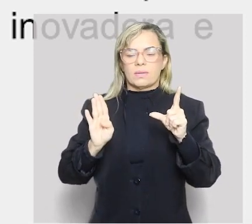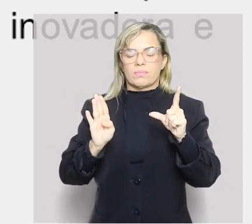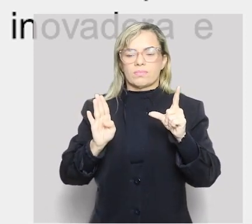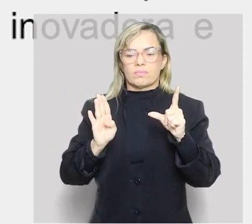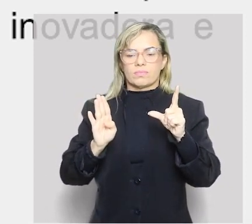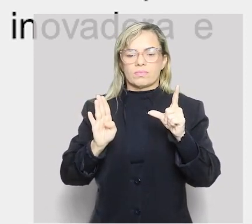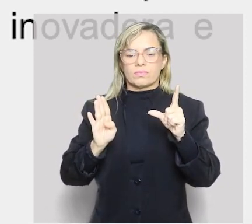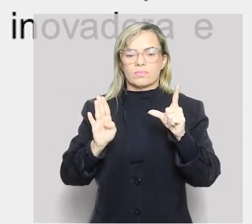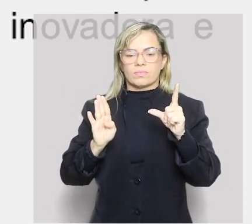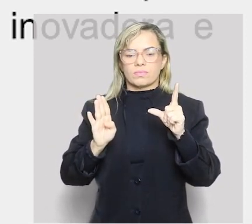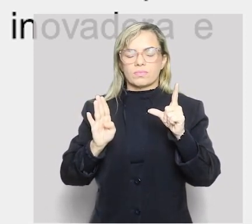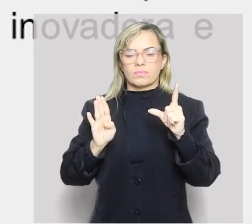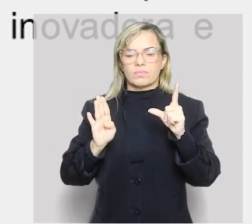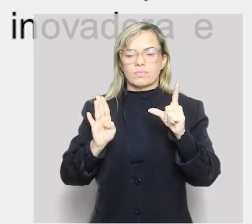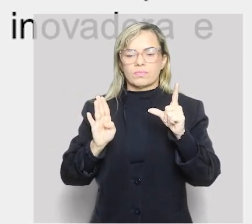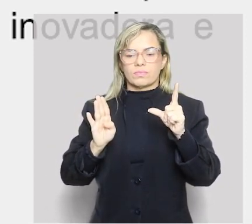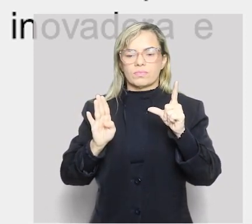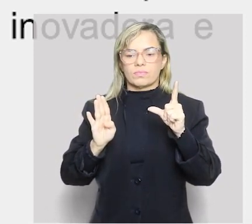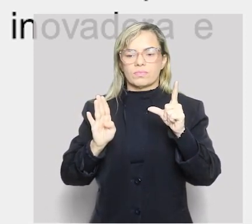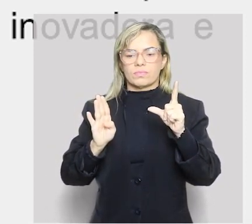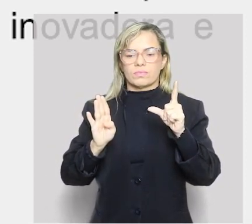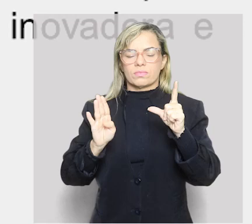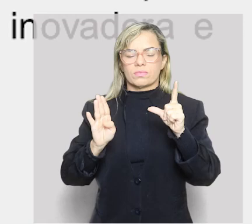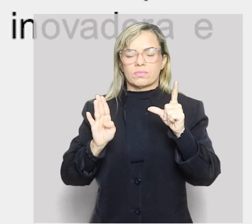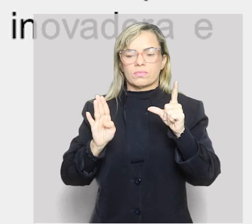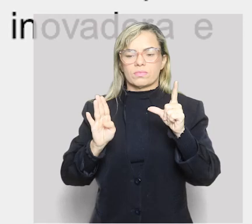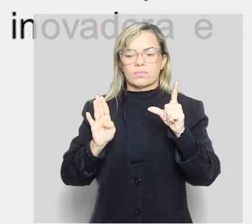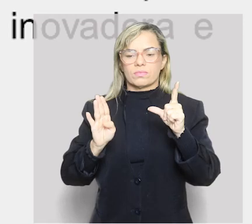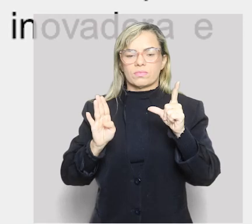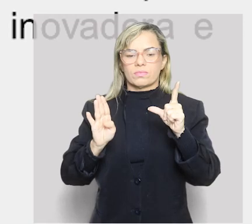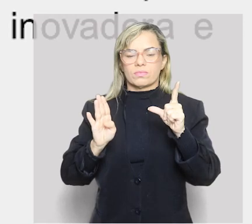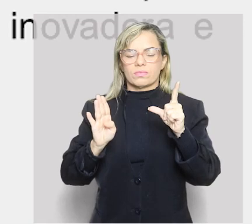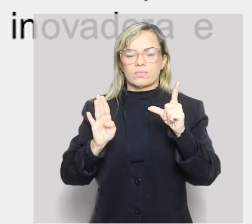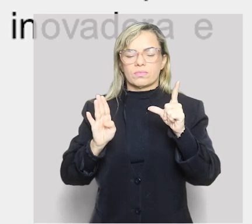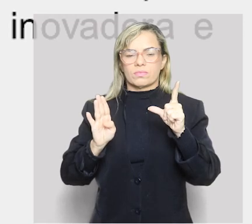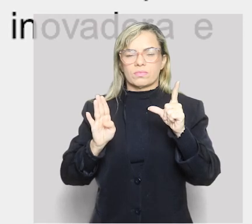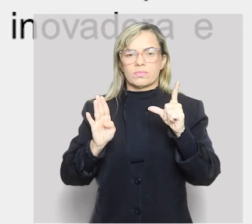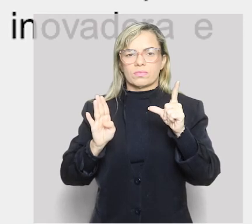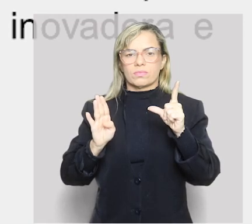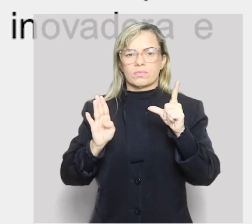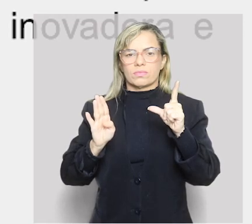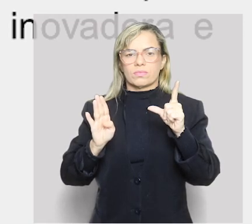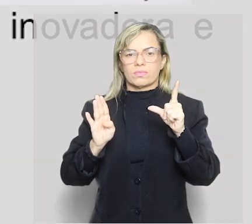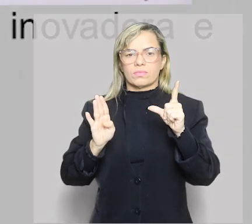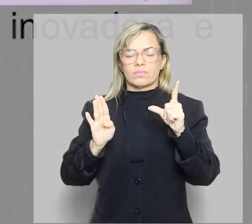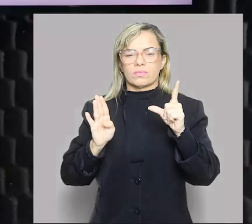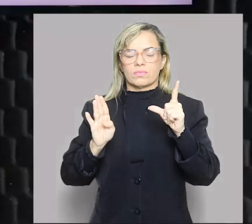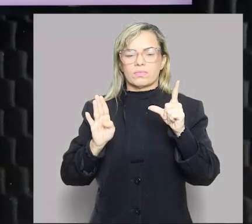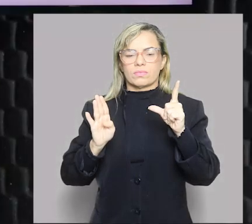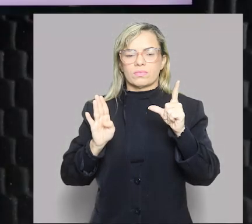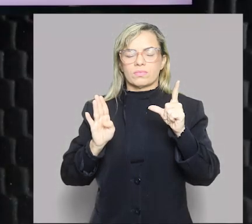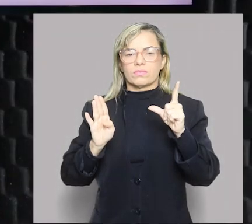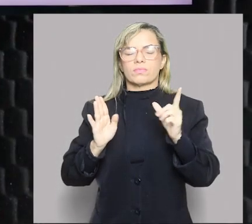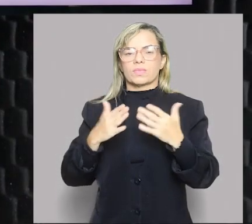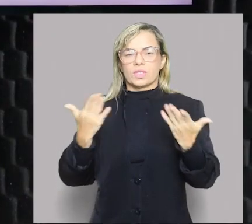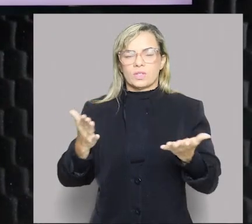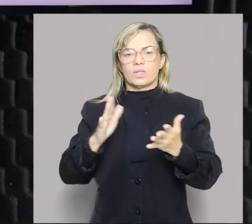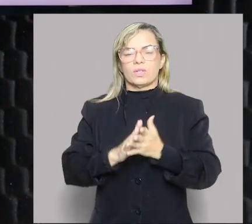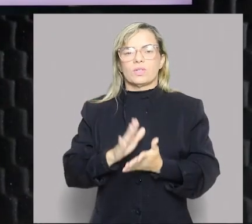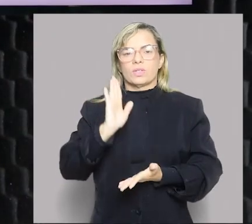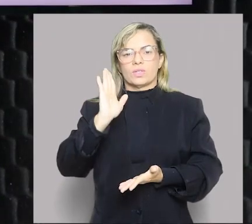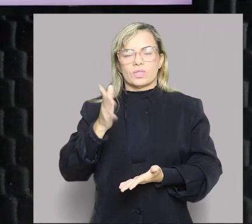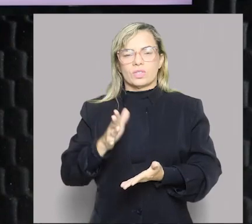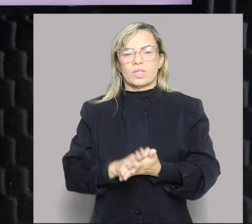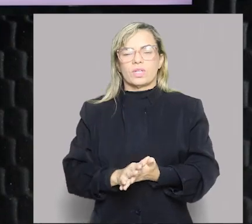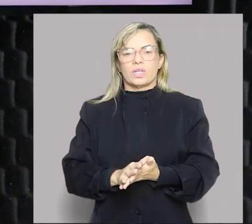pelo lançamento de novas gerações com aparência inovadora e pequenas mudanças. Até falei, é o que acontece com o